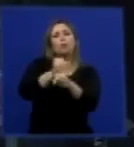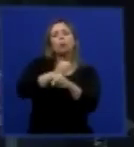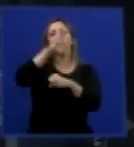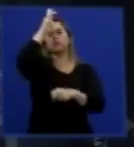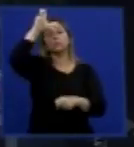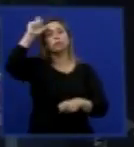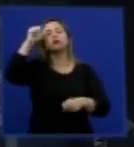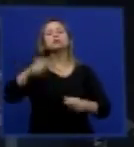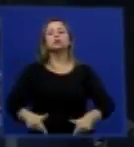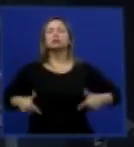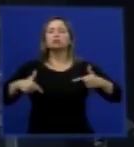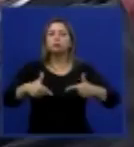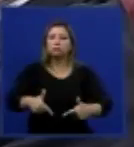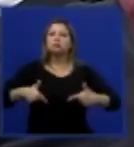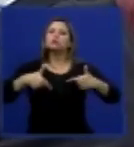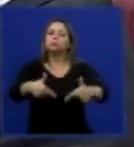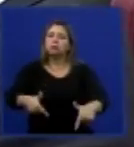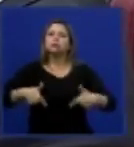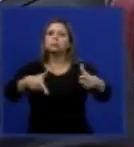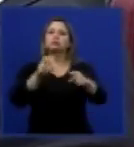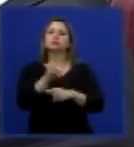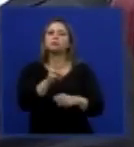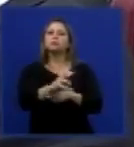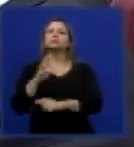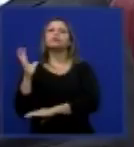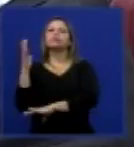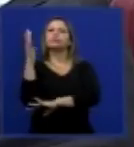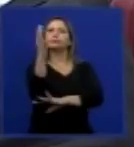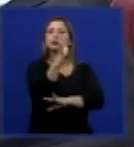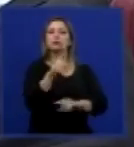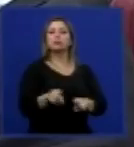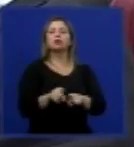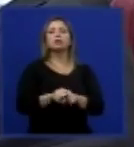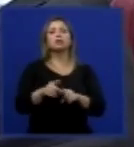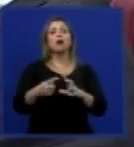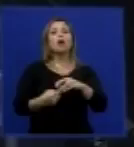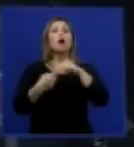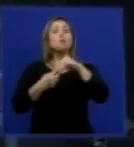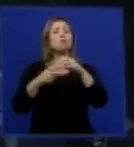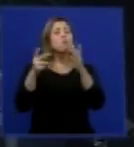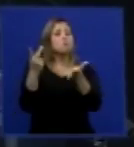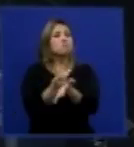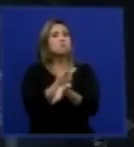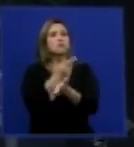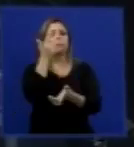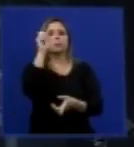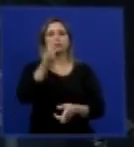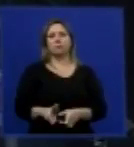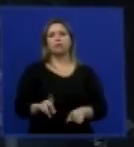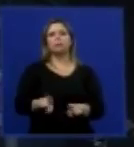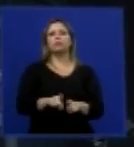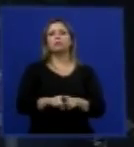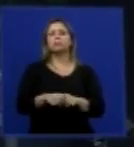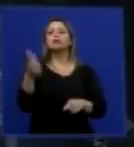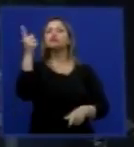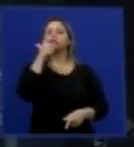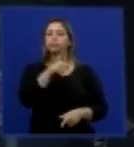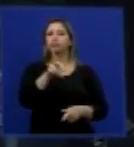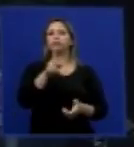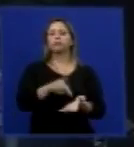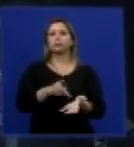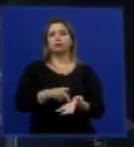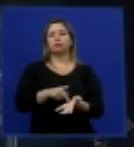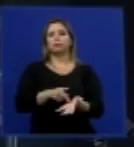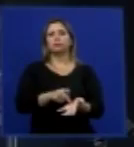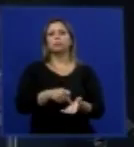8 anos de luta ambiental a única iniciativa concreta que vimos no nosso município